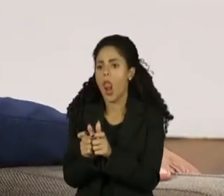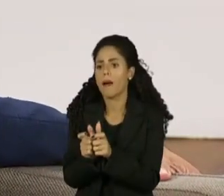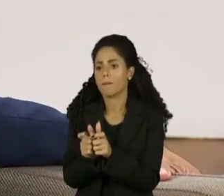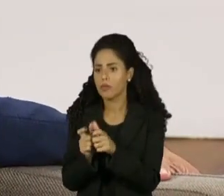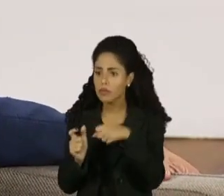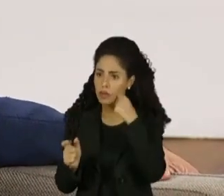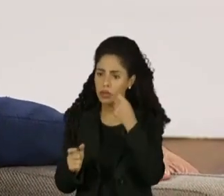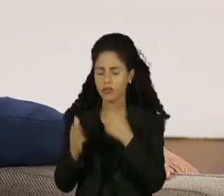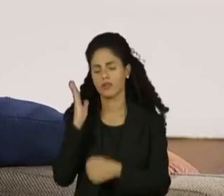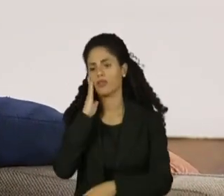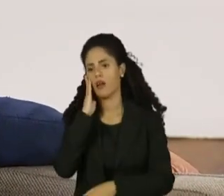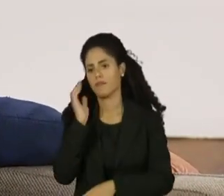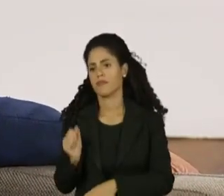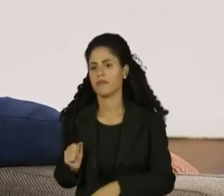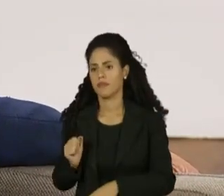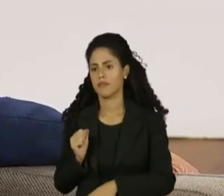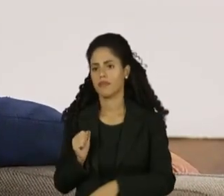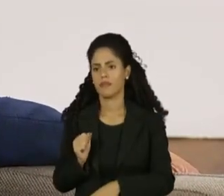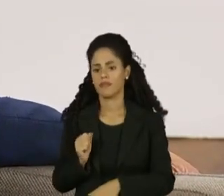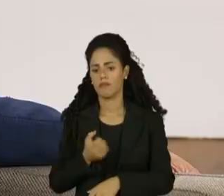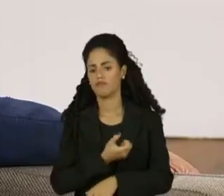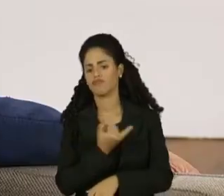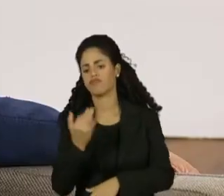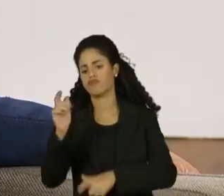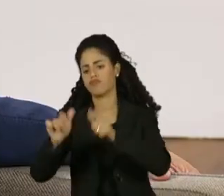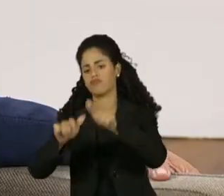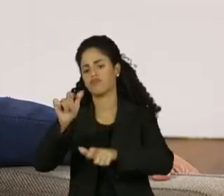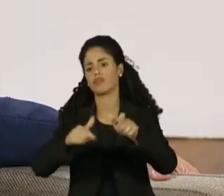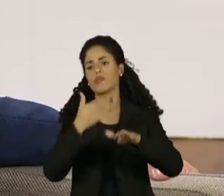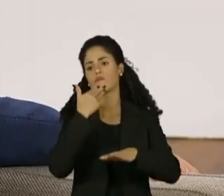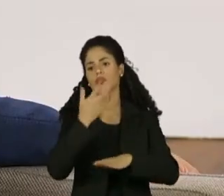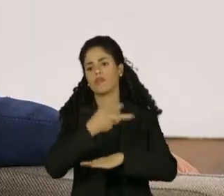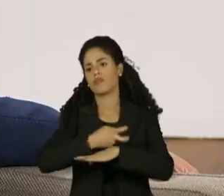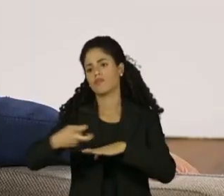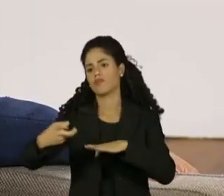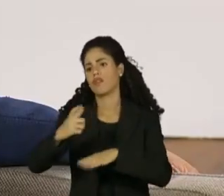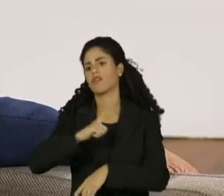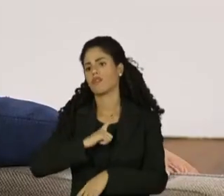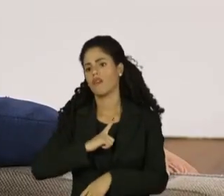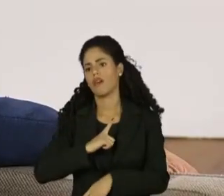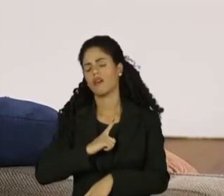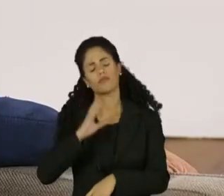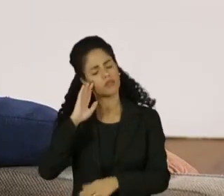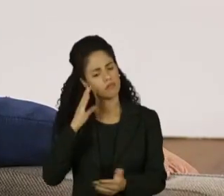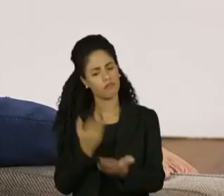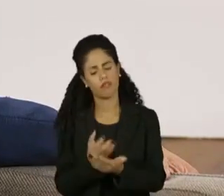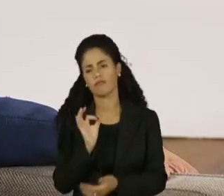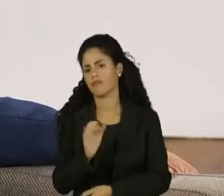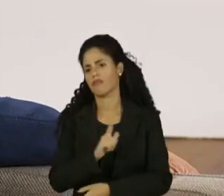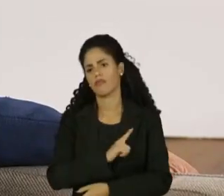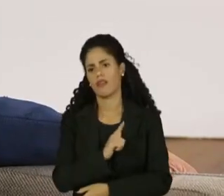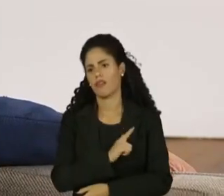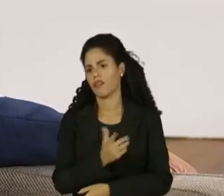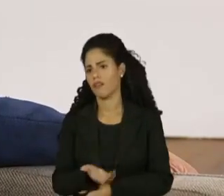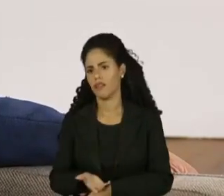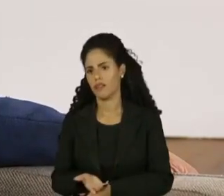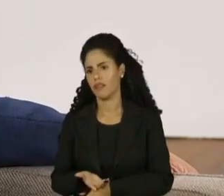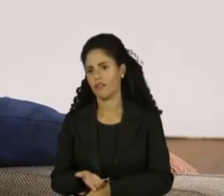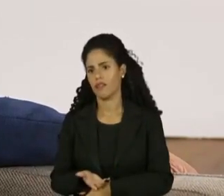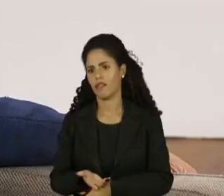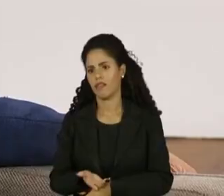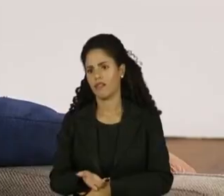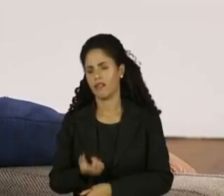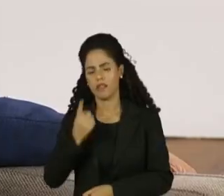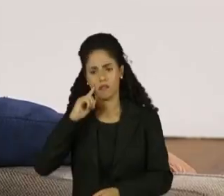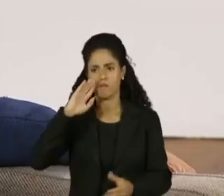Parlamento. Deve ter dezenas de pedidos de impeachment que foram feitos ao presidente do Congresso Nacional. Se ele abrir a gaveta, ele